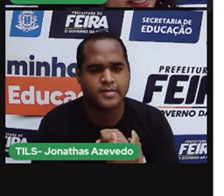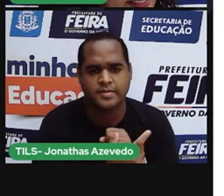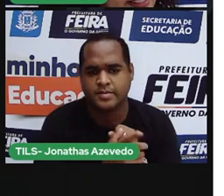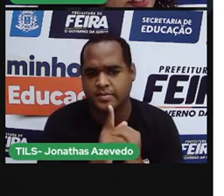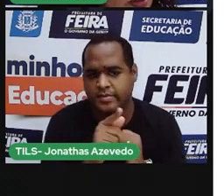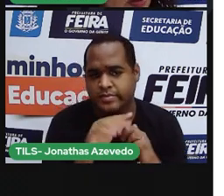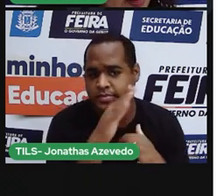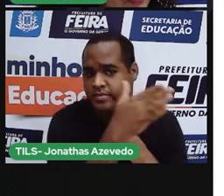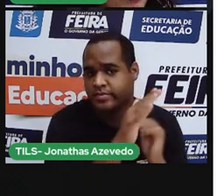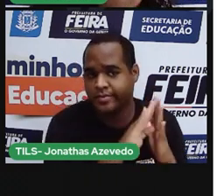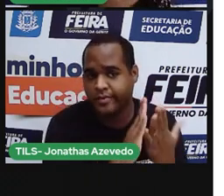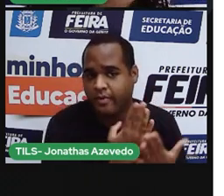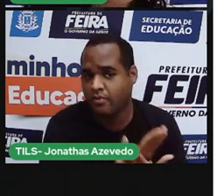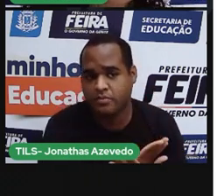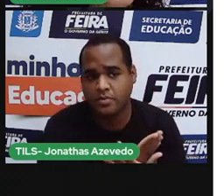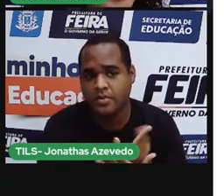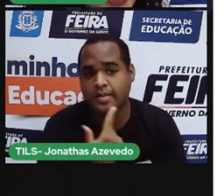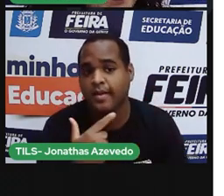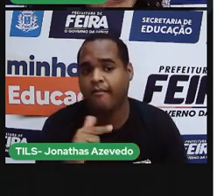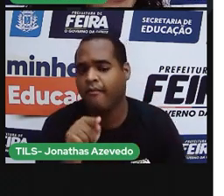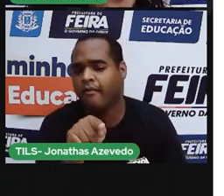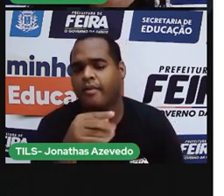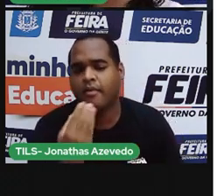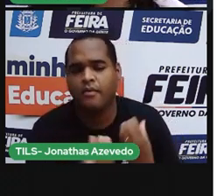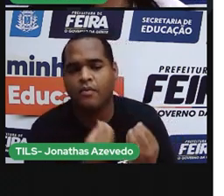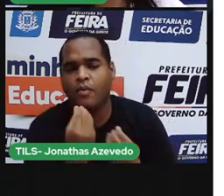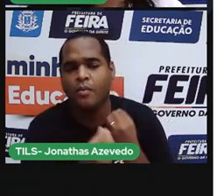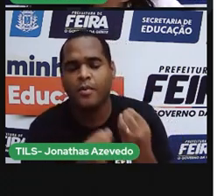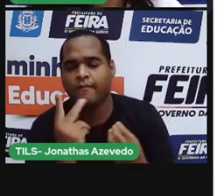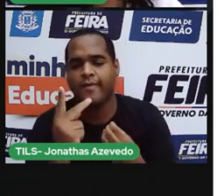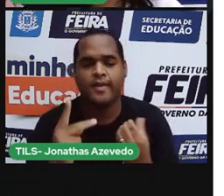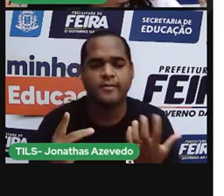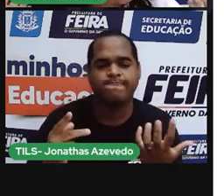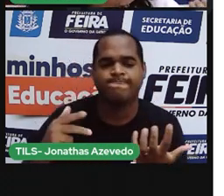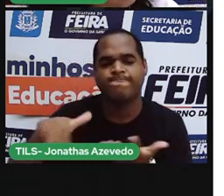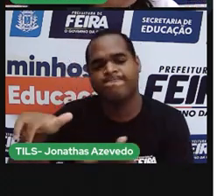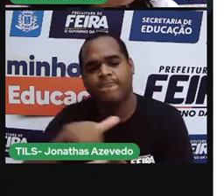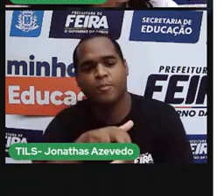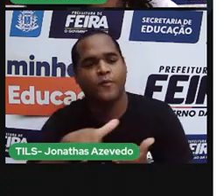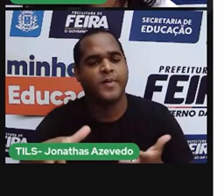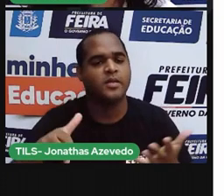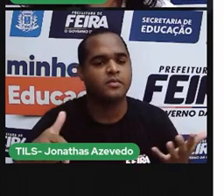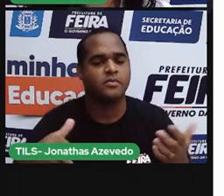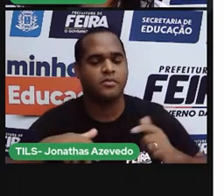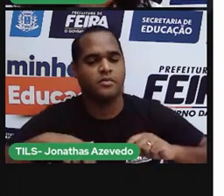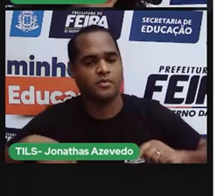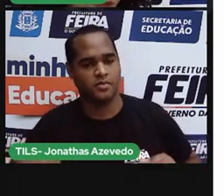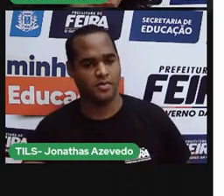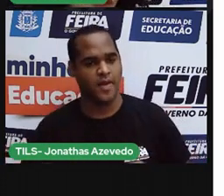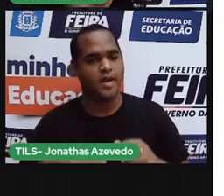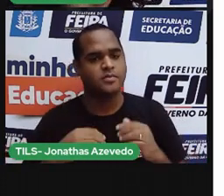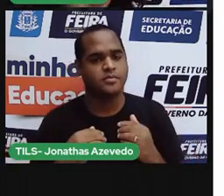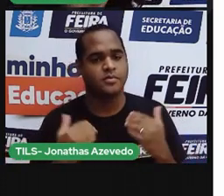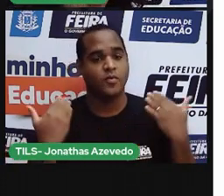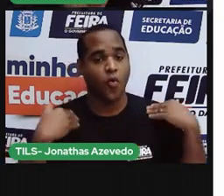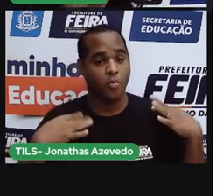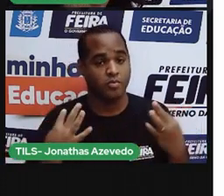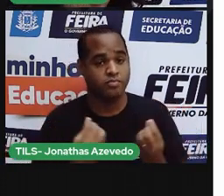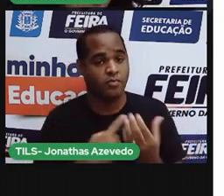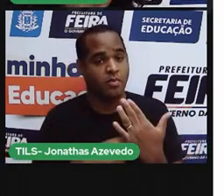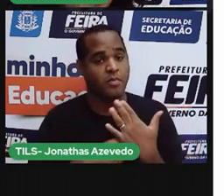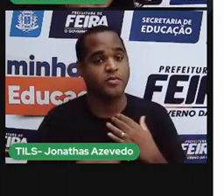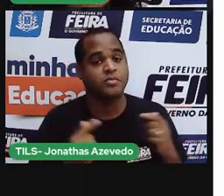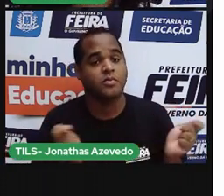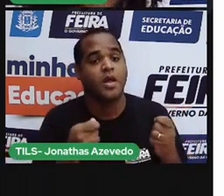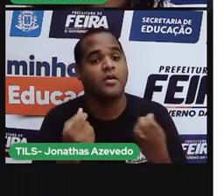sem ir na escola, qual é o tipo de movimento que você tem feito para o benefício do seu